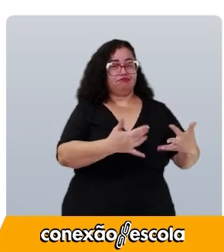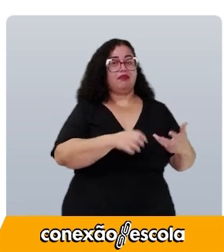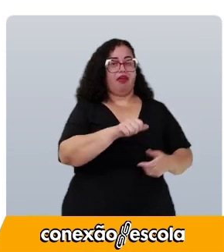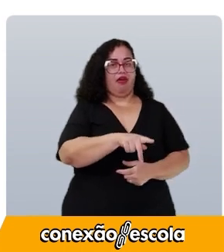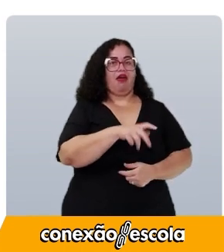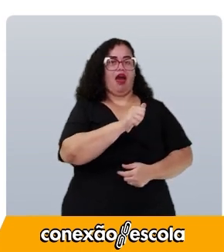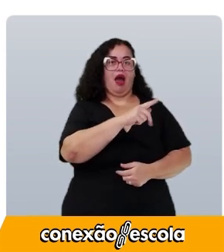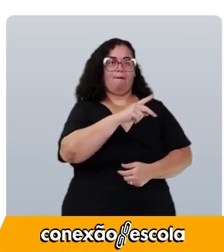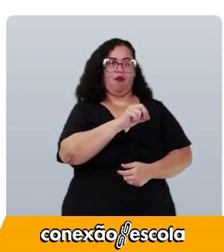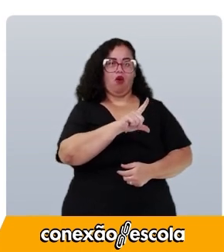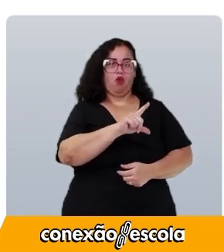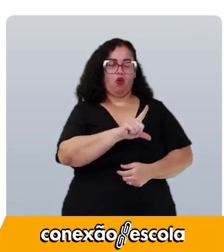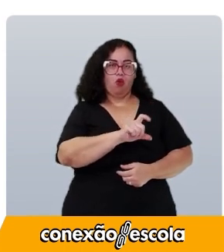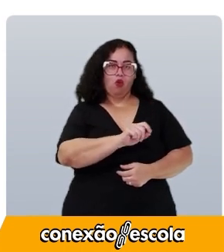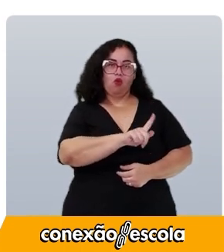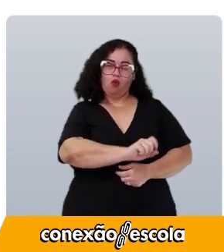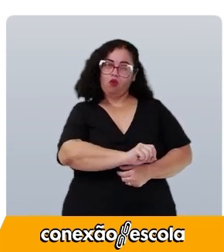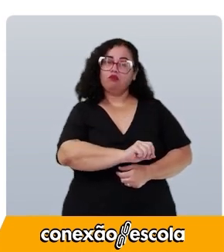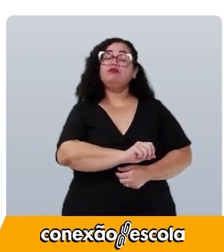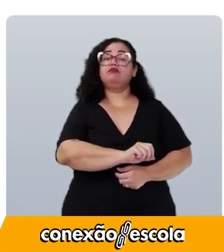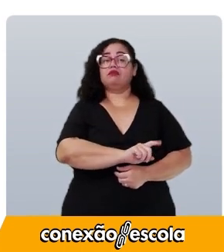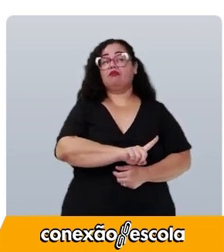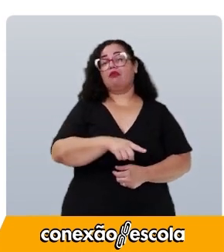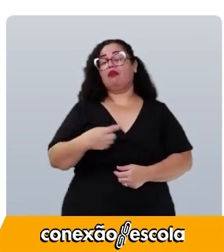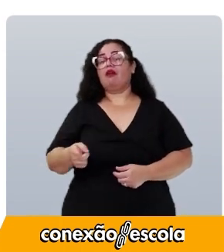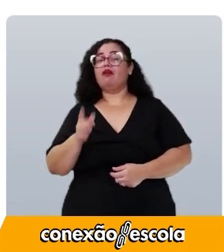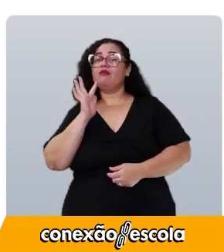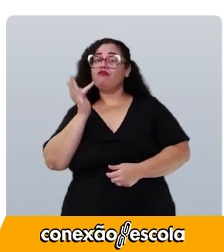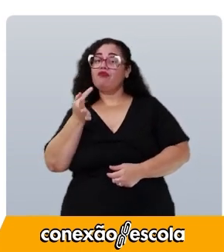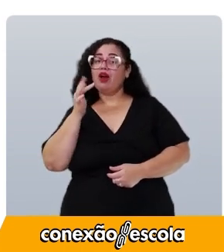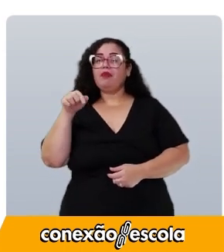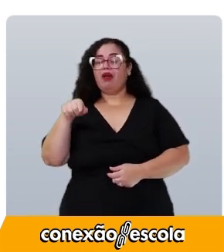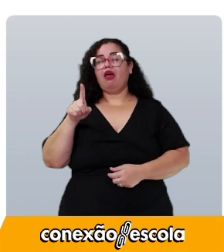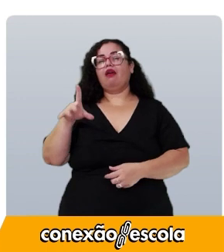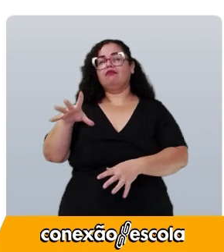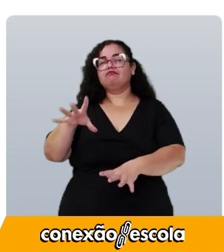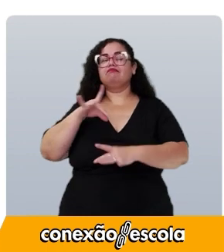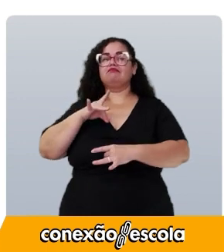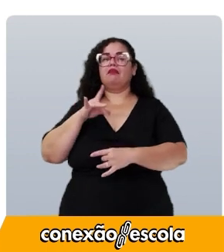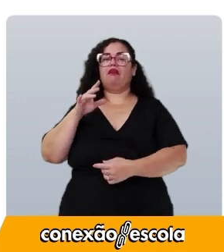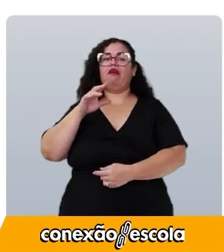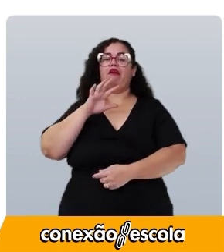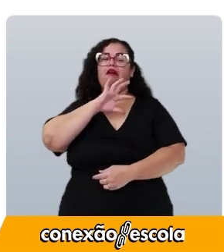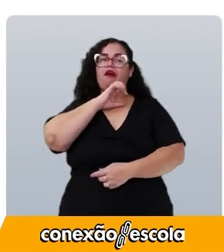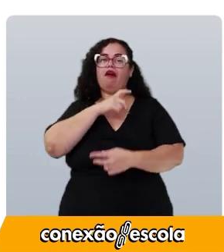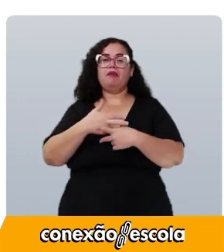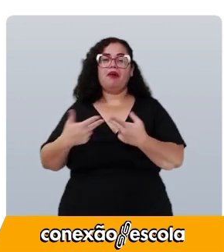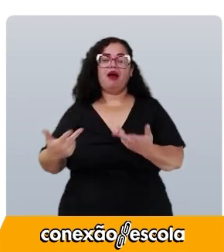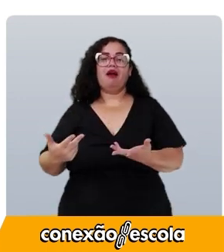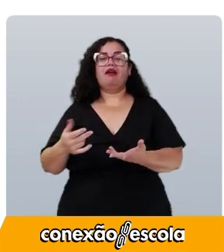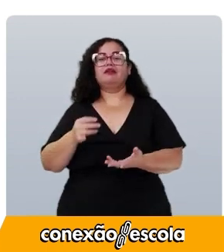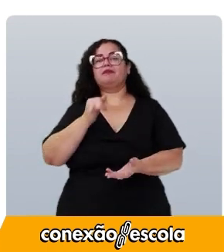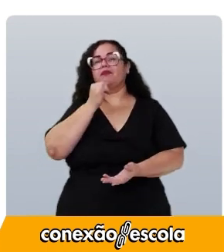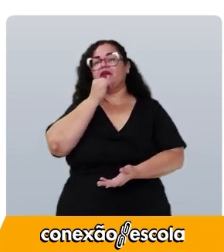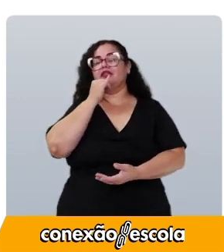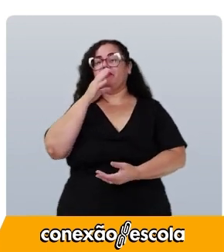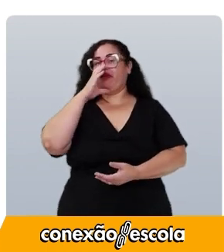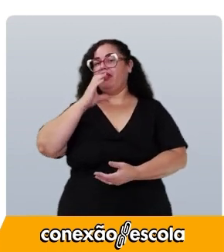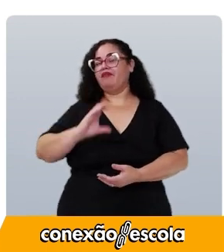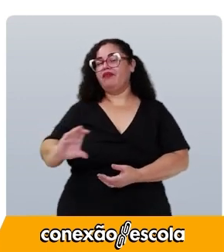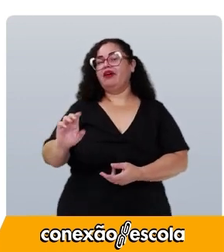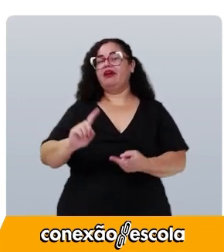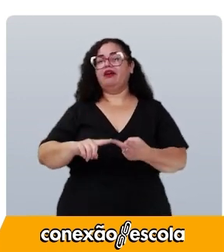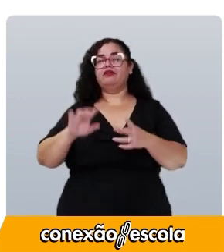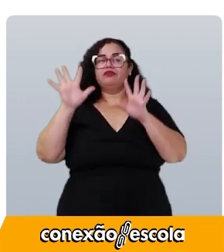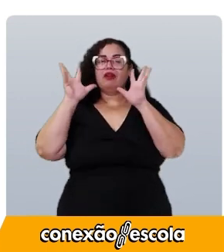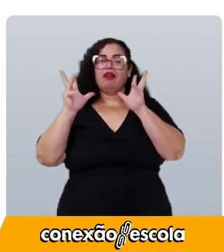apólogo, a fábula ela é protagonizada por animais irracionais. Então nós temos, por exemplo,